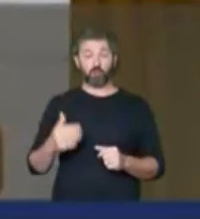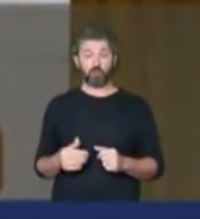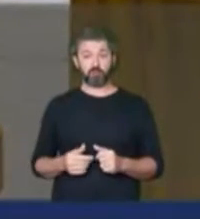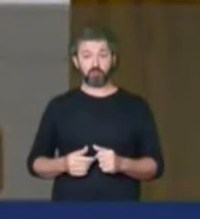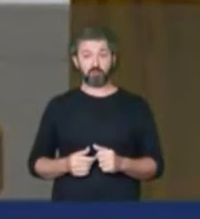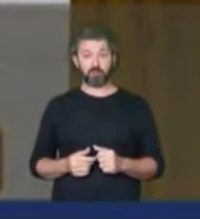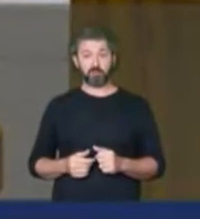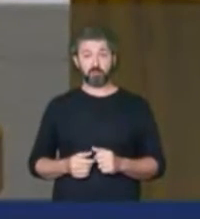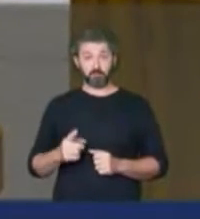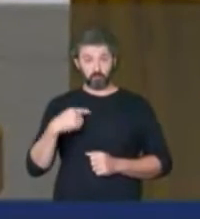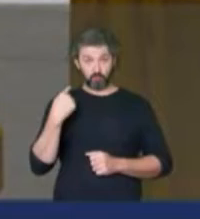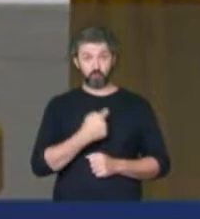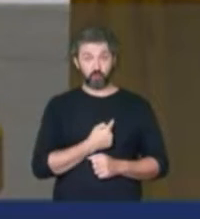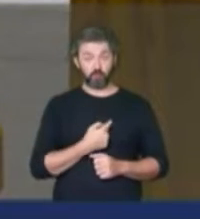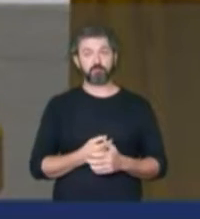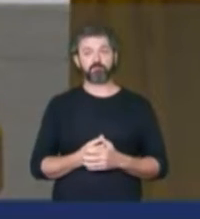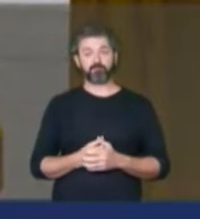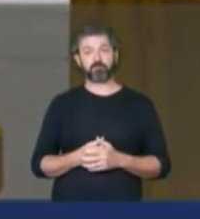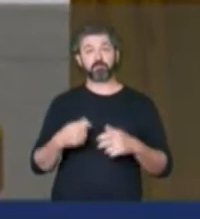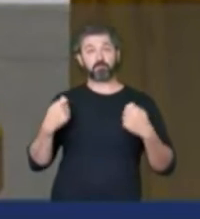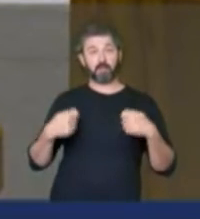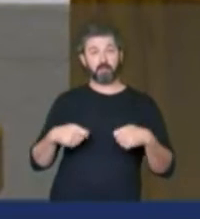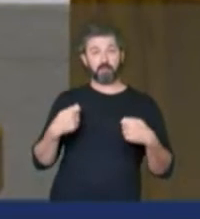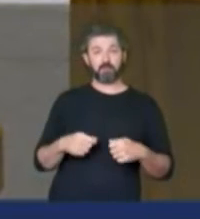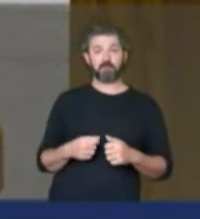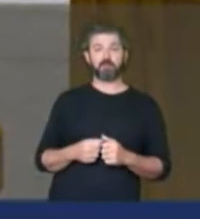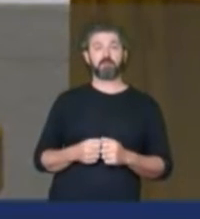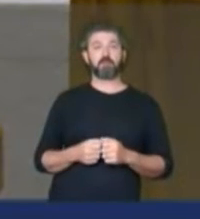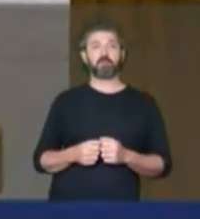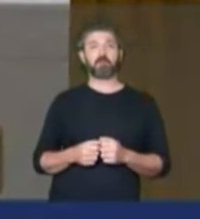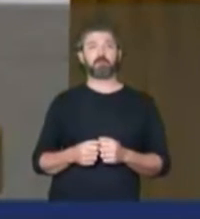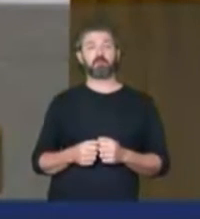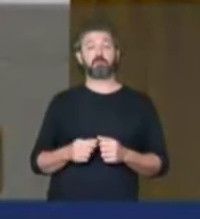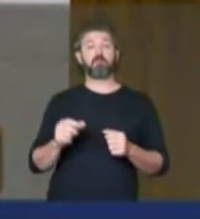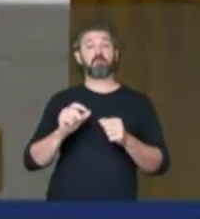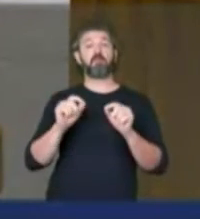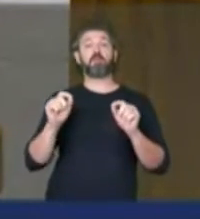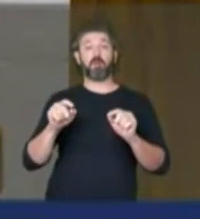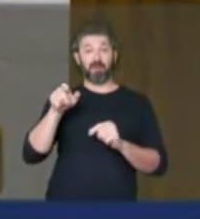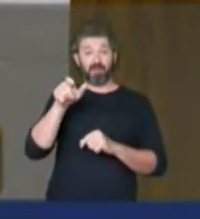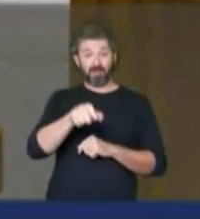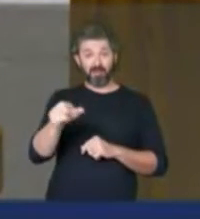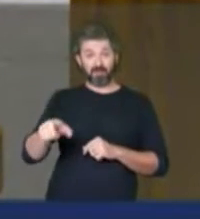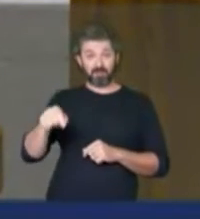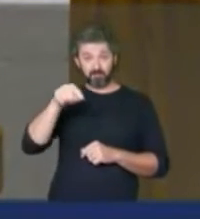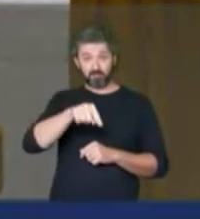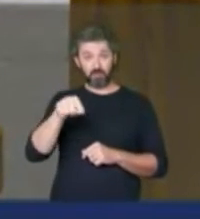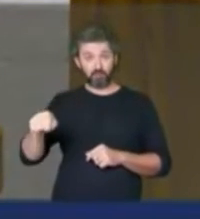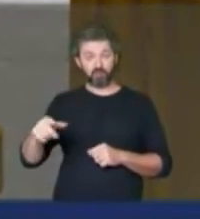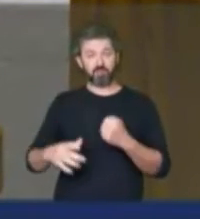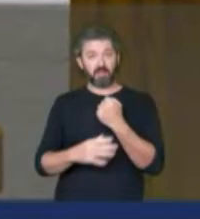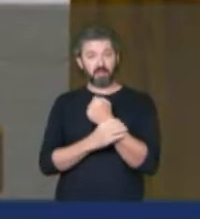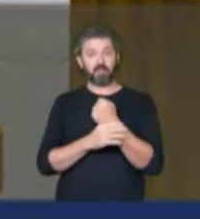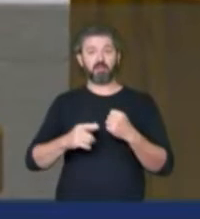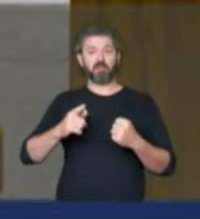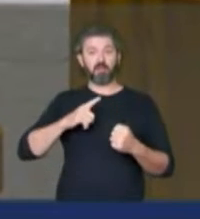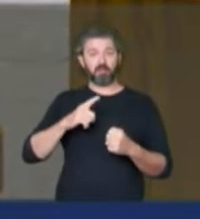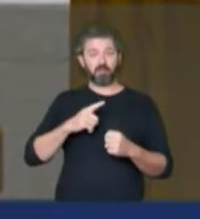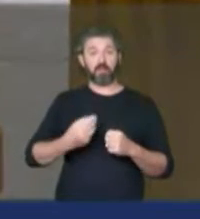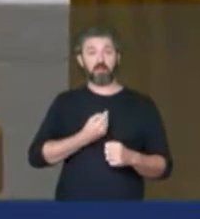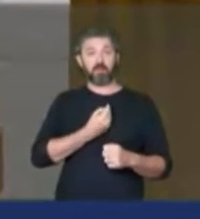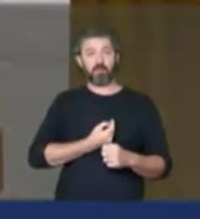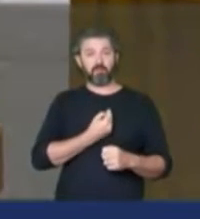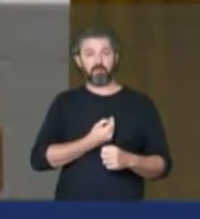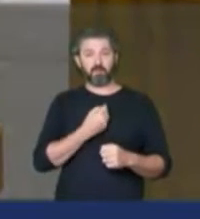morte. E que nós precisamos fazer com que essas pessoas tenham a garantia das